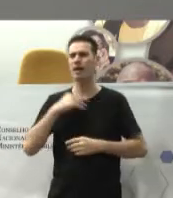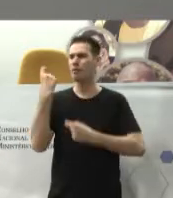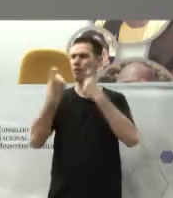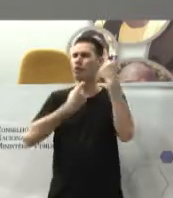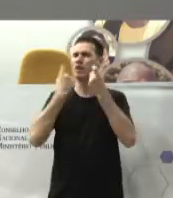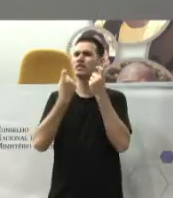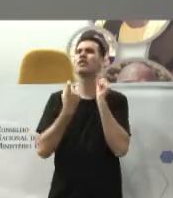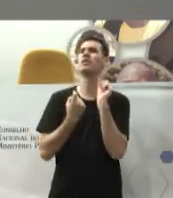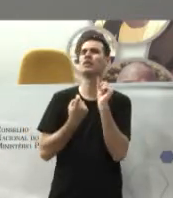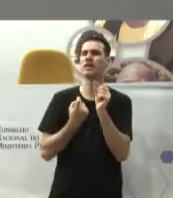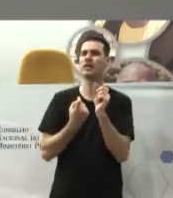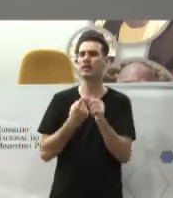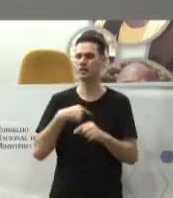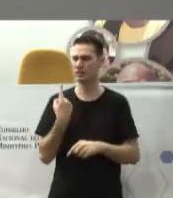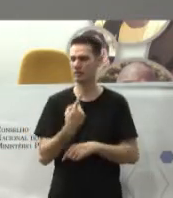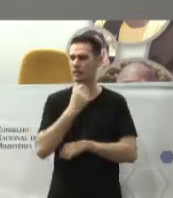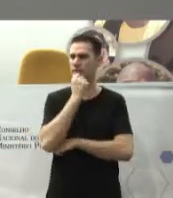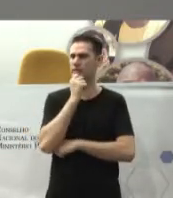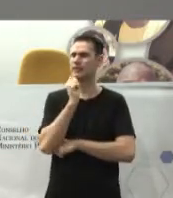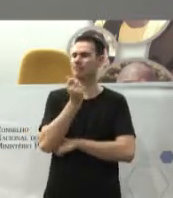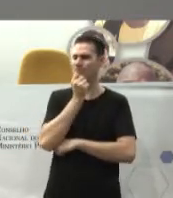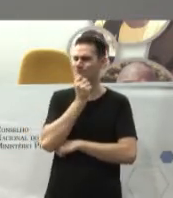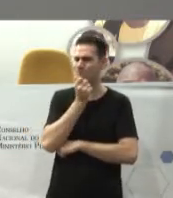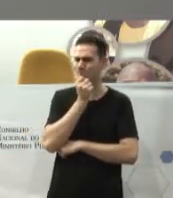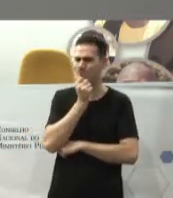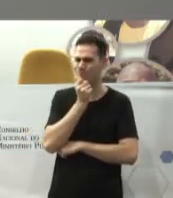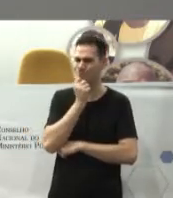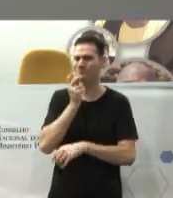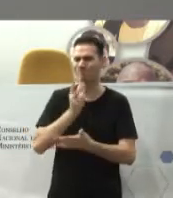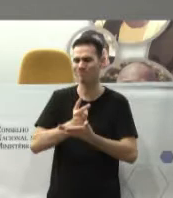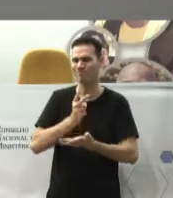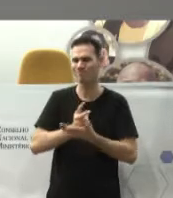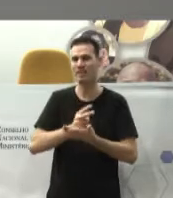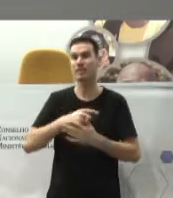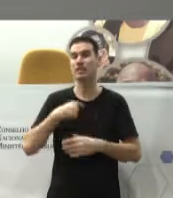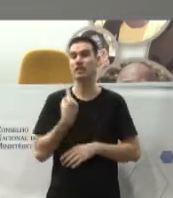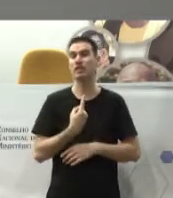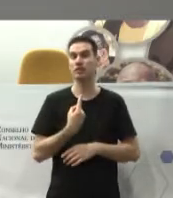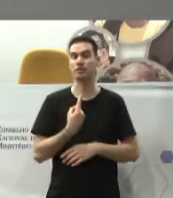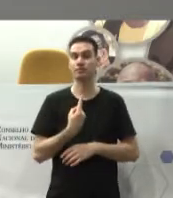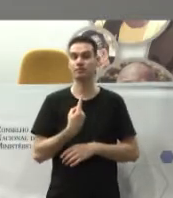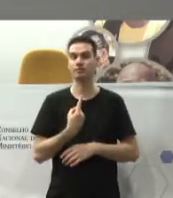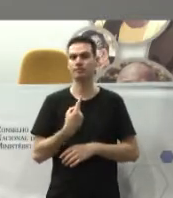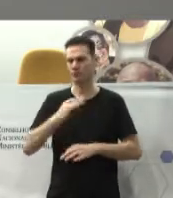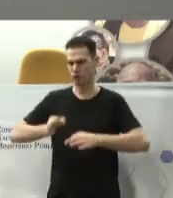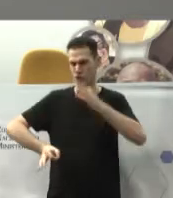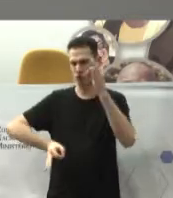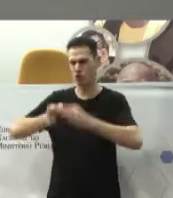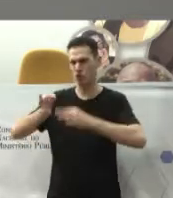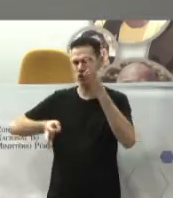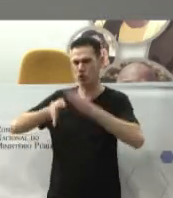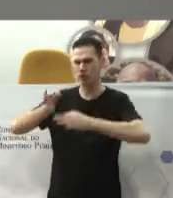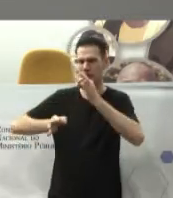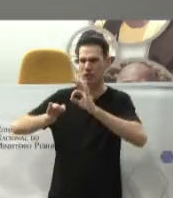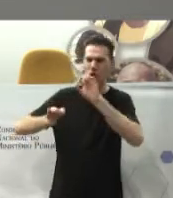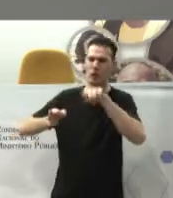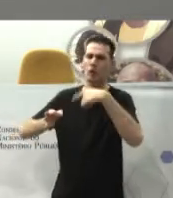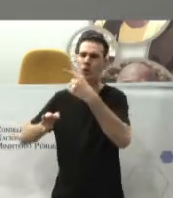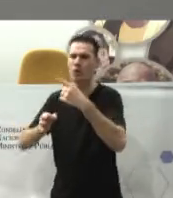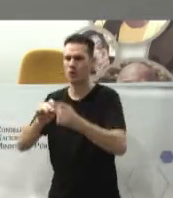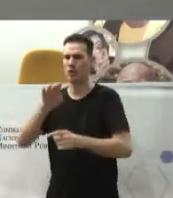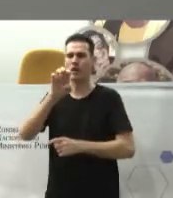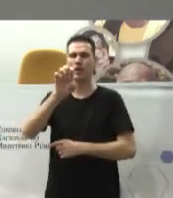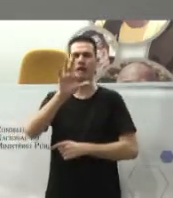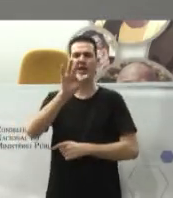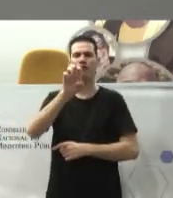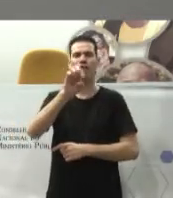nós ainda estamos muito no âmbito, é o que eu comento muito com a Procuradoria, nós estamos muito no âmbito da judicialização dos efeitos. Nós